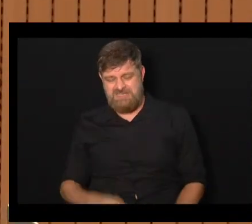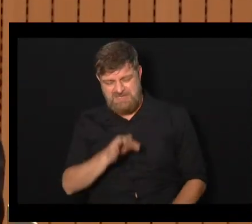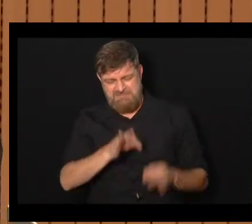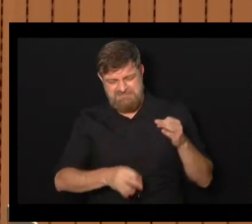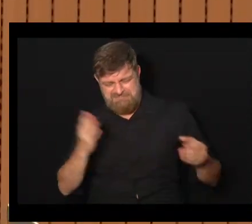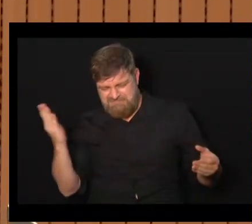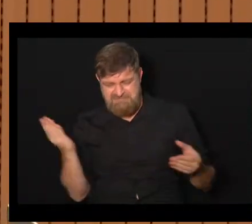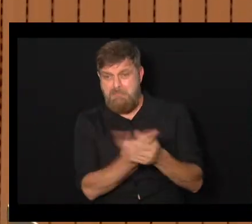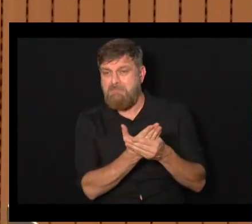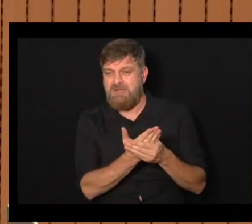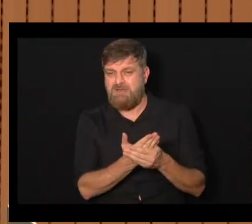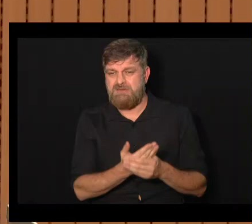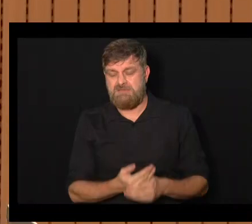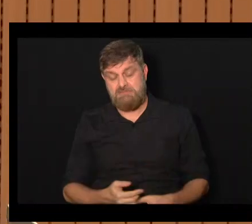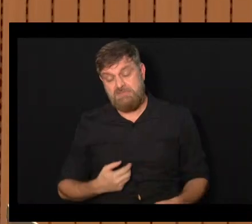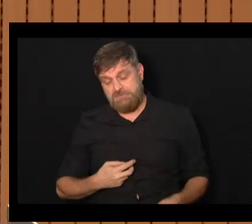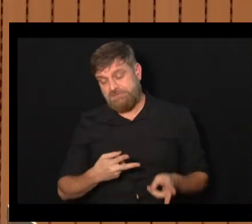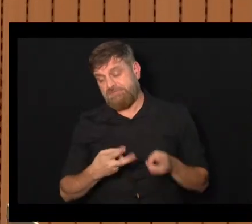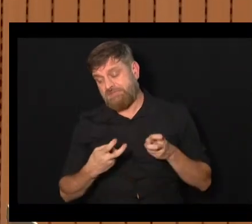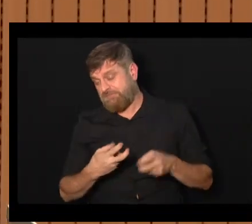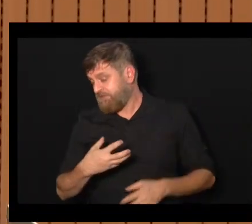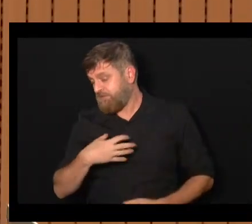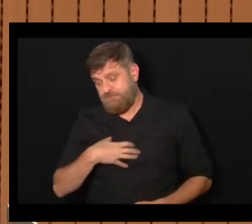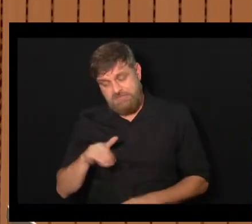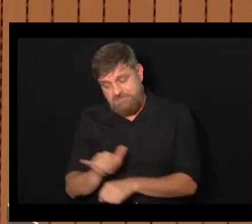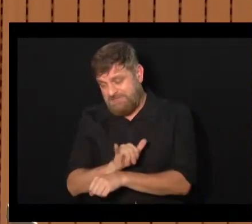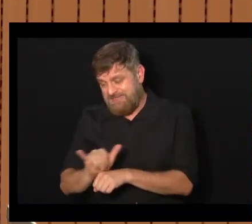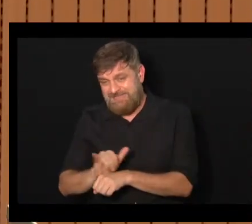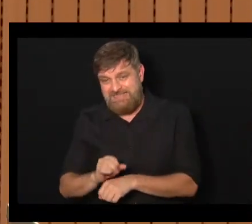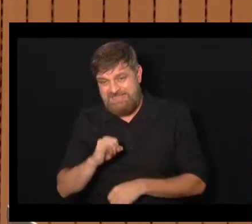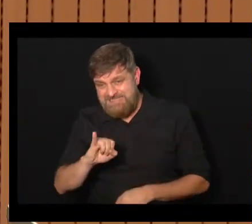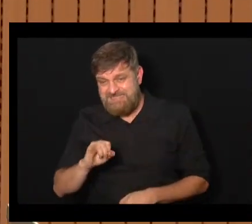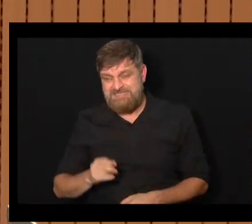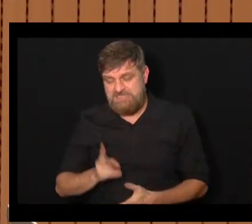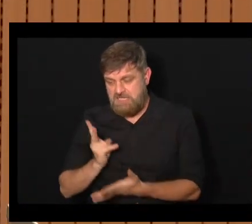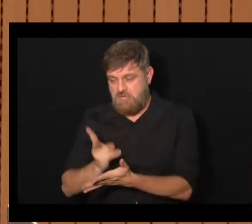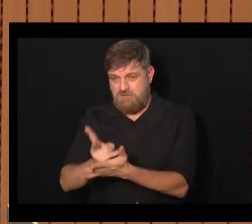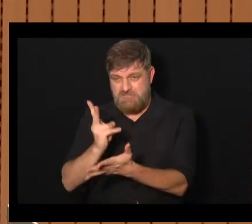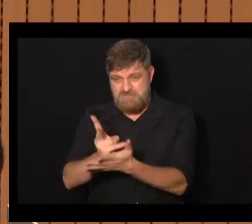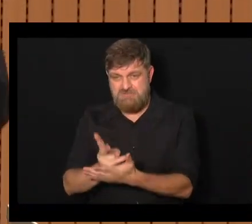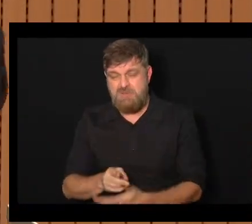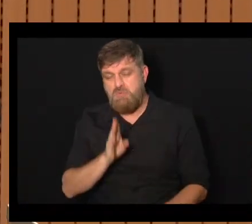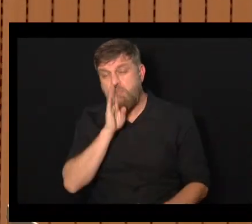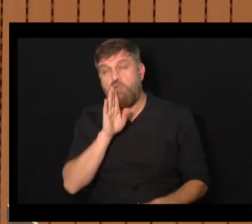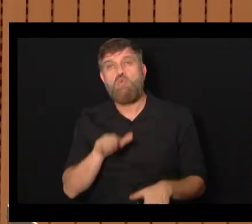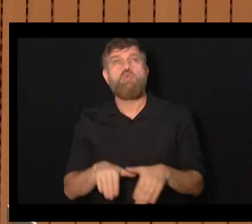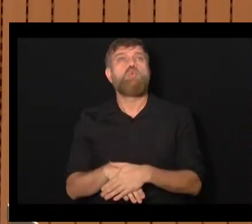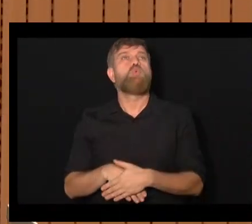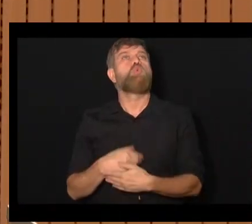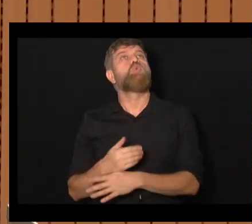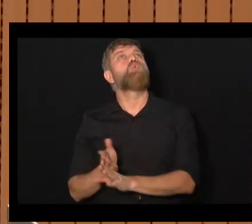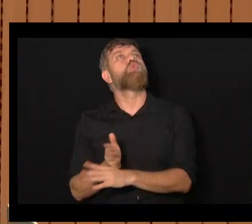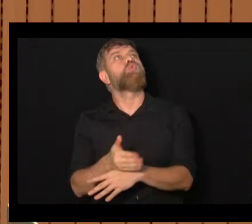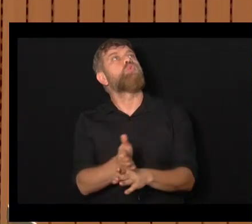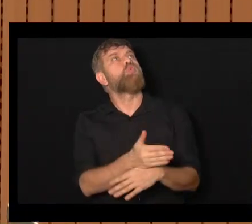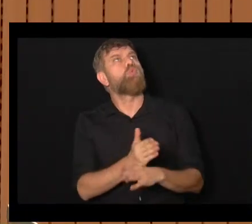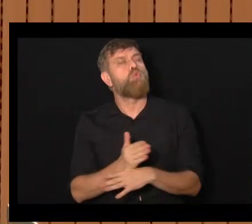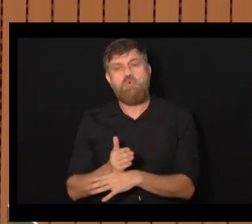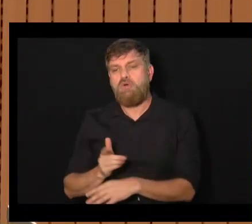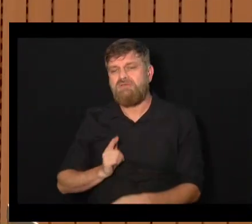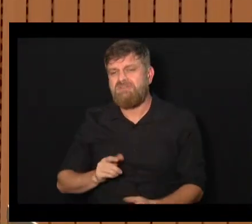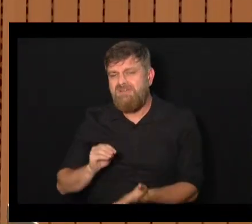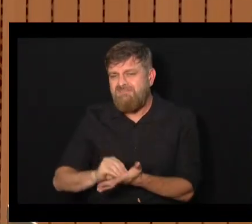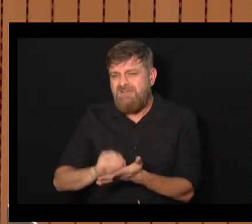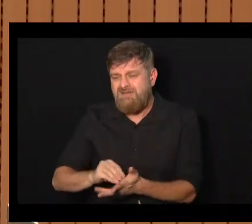judicial, mas eu estou vendo que vai ser o jeito, se caso continuar com esse silêncio, esse descaso e a falta